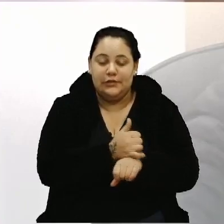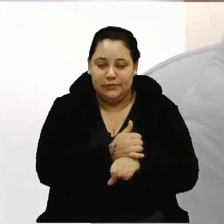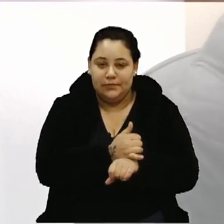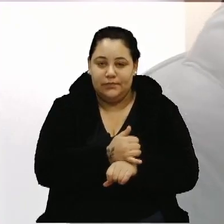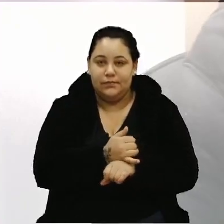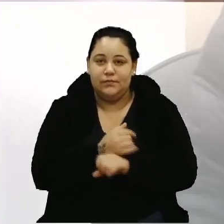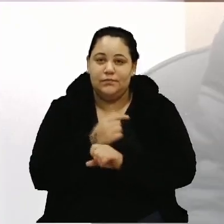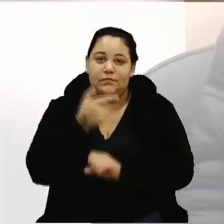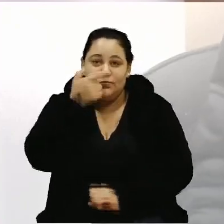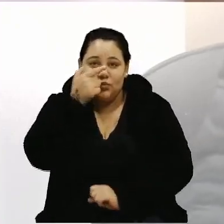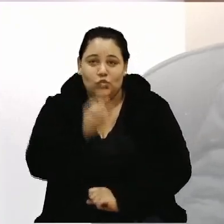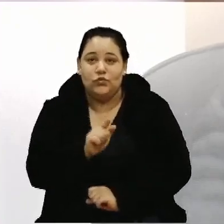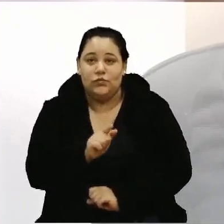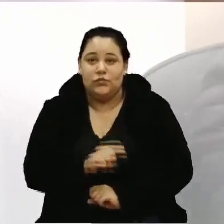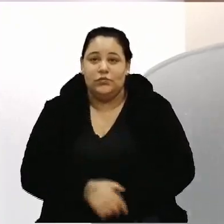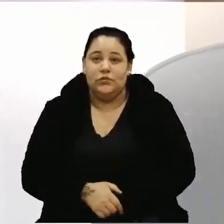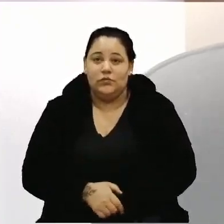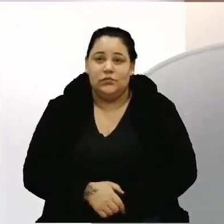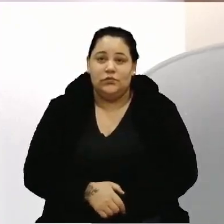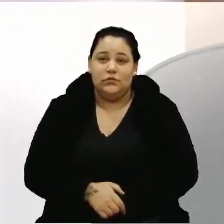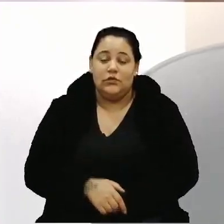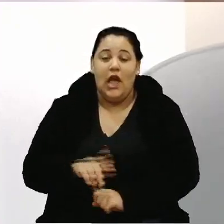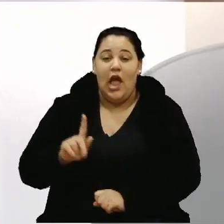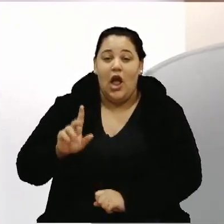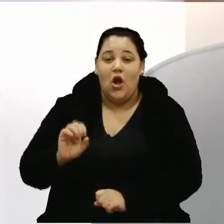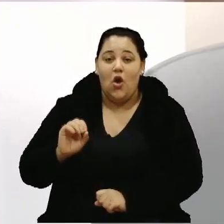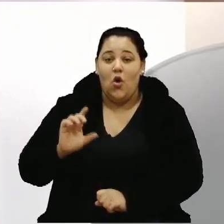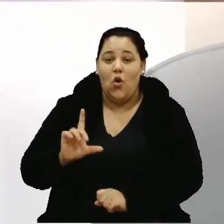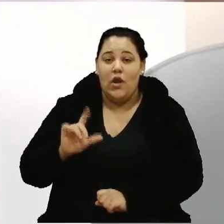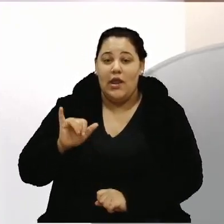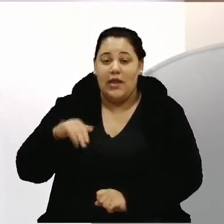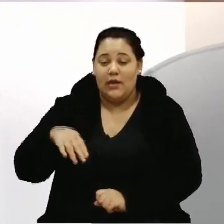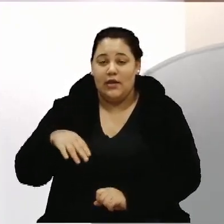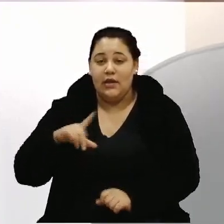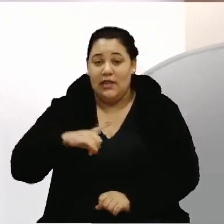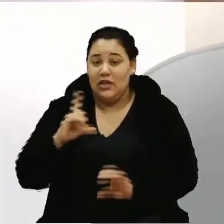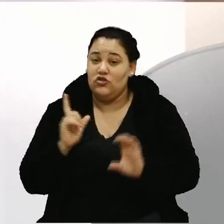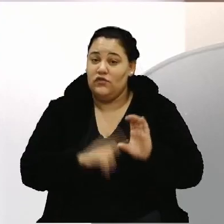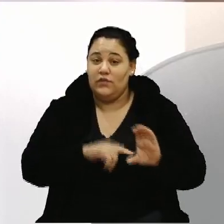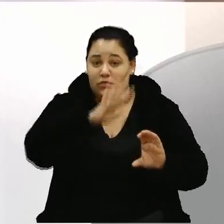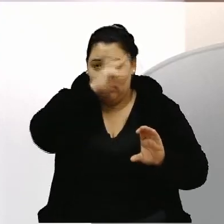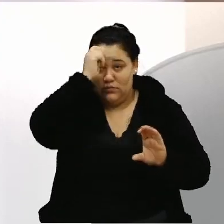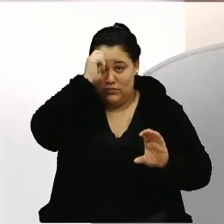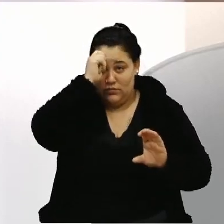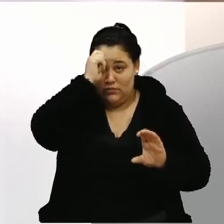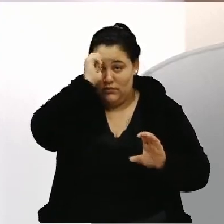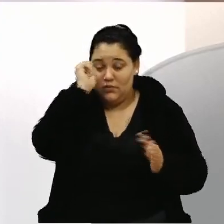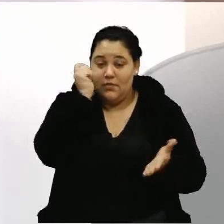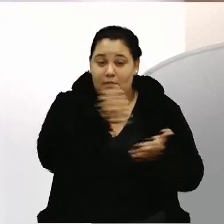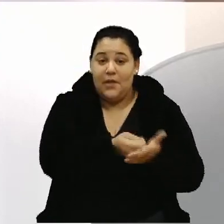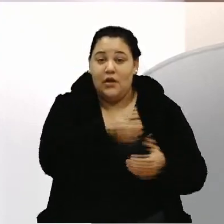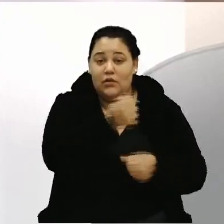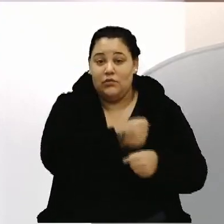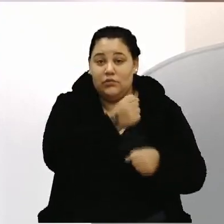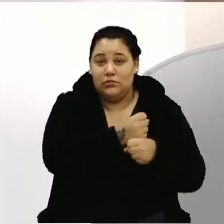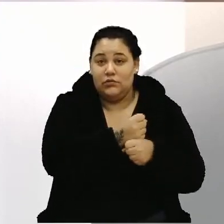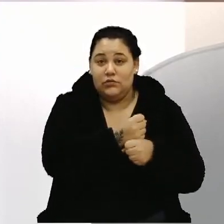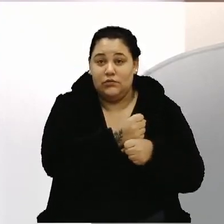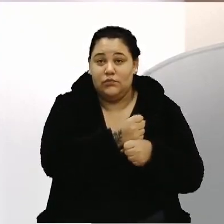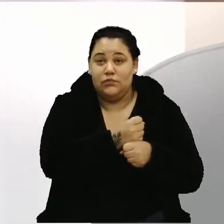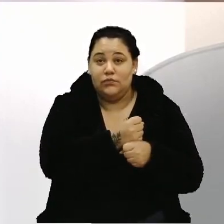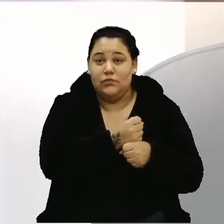Conseguimos que a Golim, que deve para o município, dê em compensação a construção da capela.